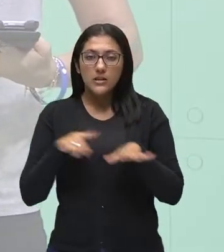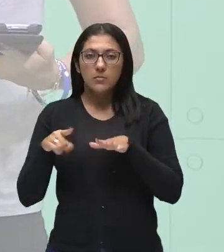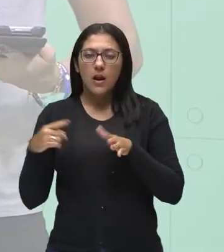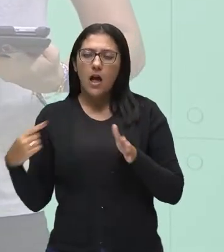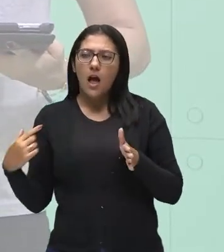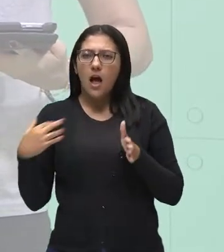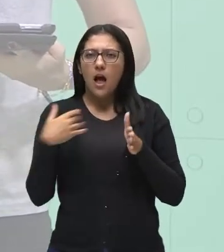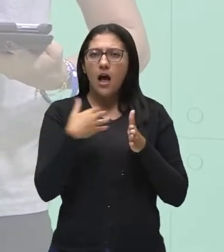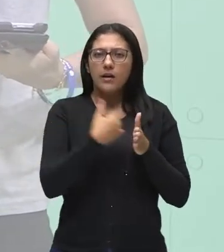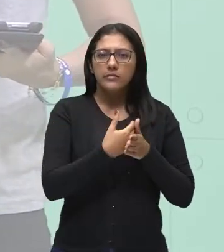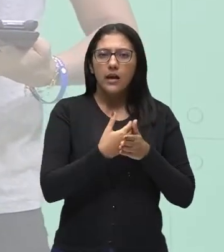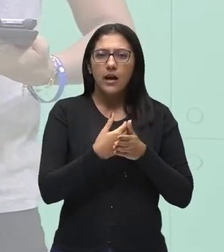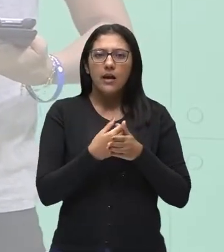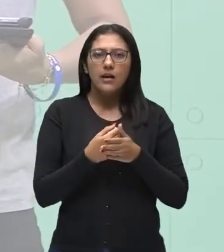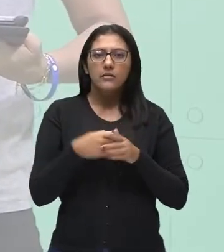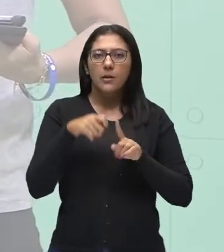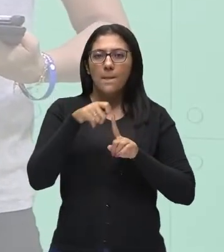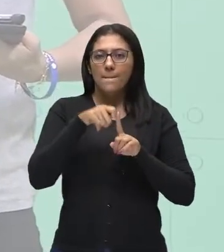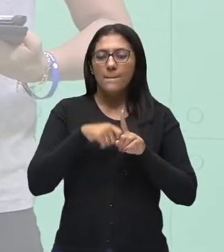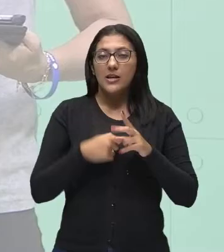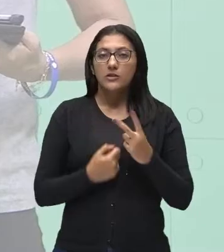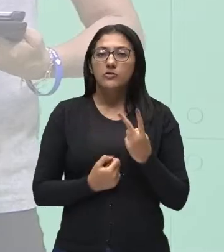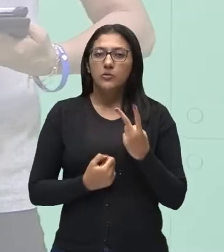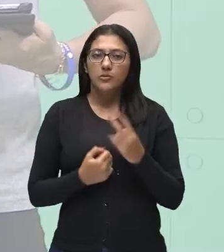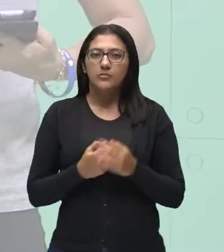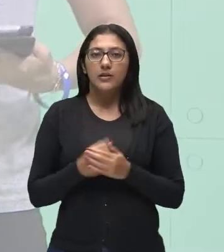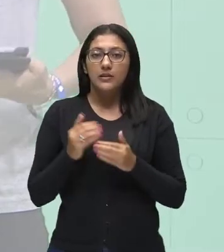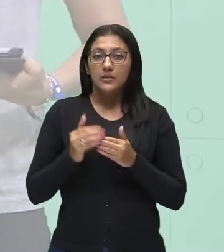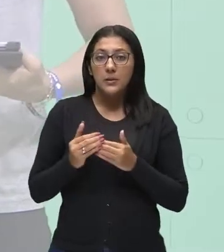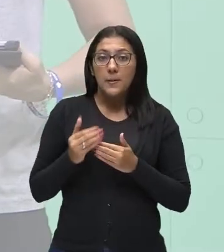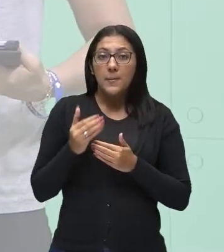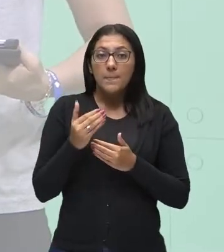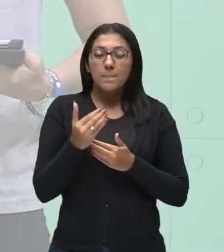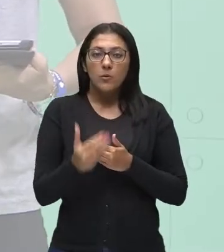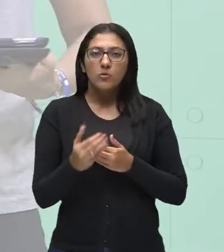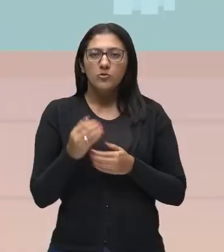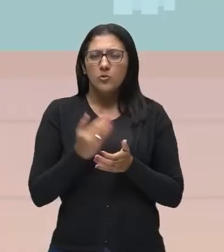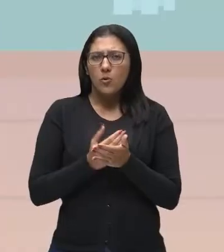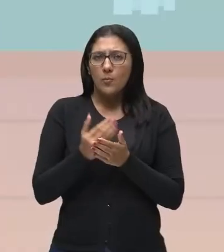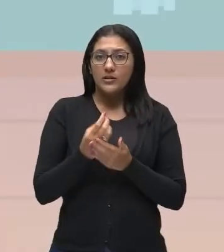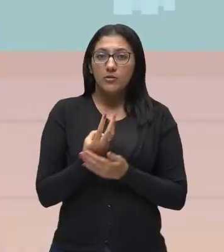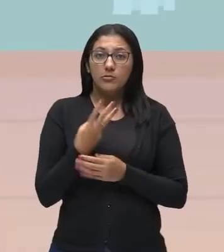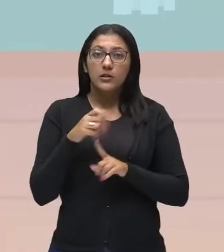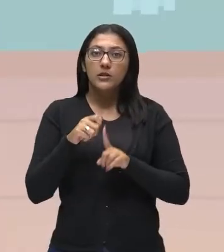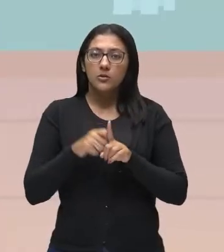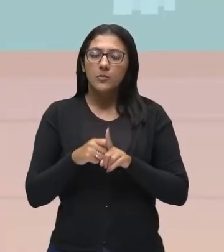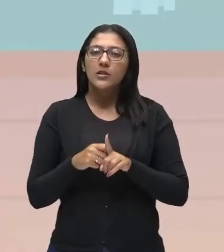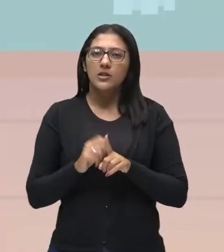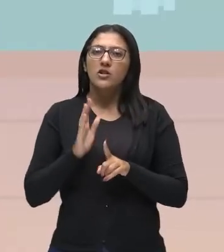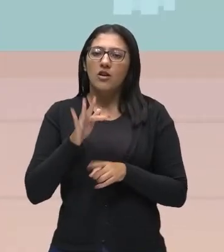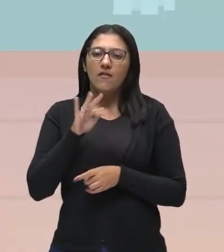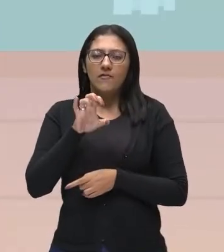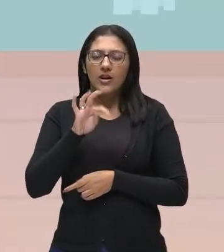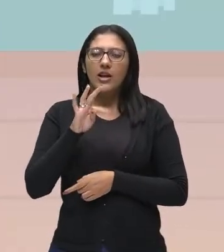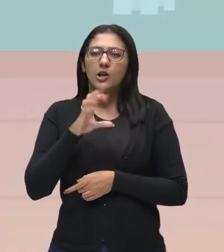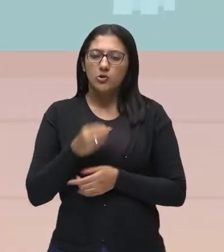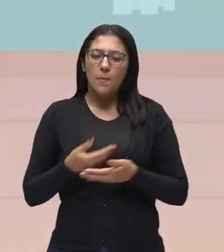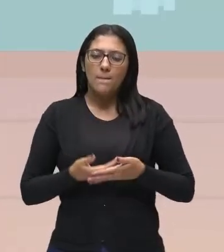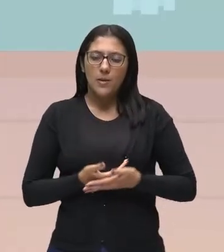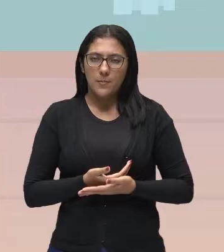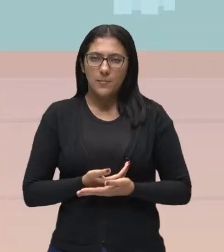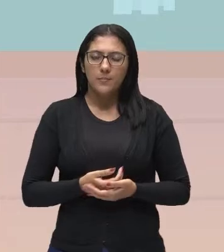semana. E a partir da 9ª semana, nós temos o feto. Bem, queridos, vamos dar uma olhada no